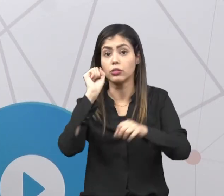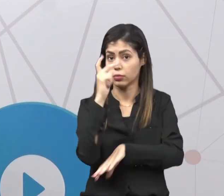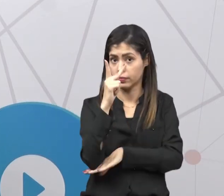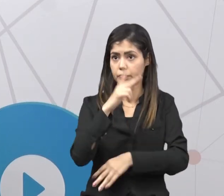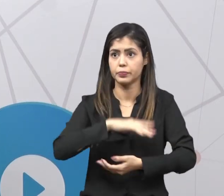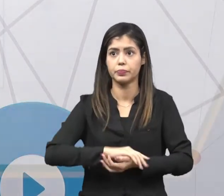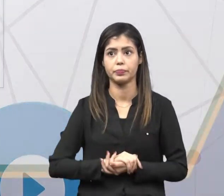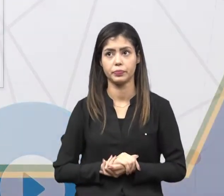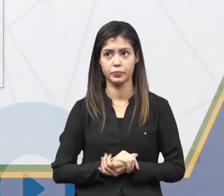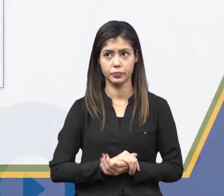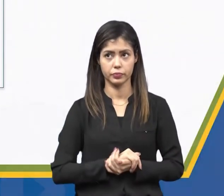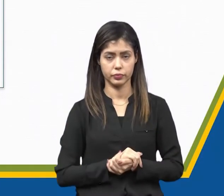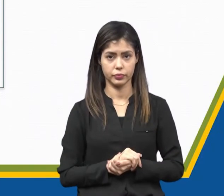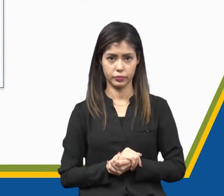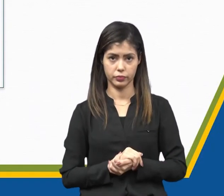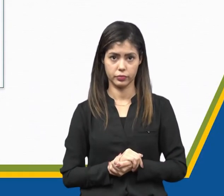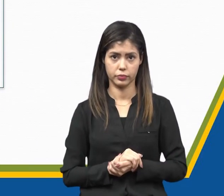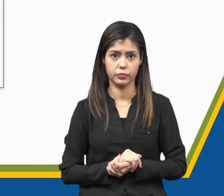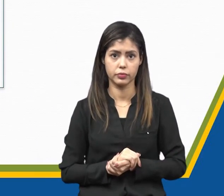ok?